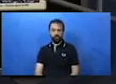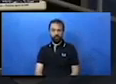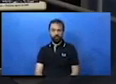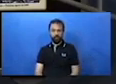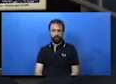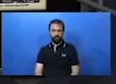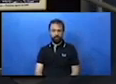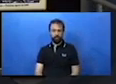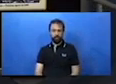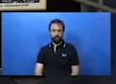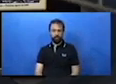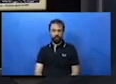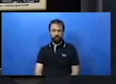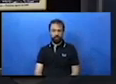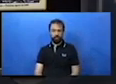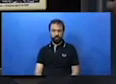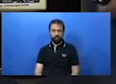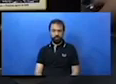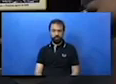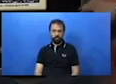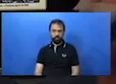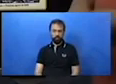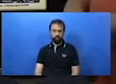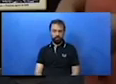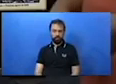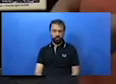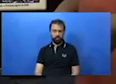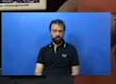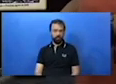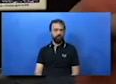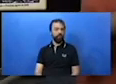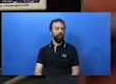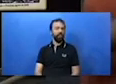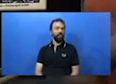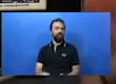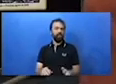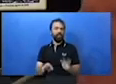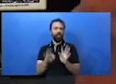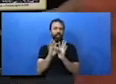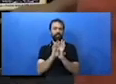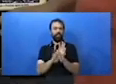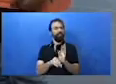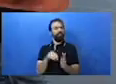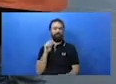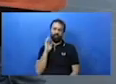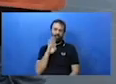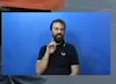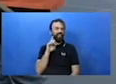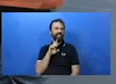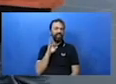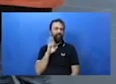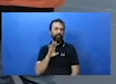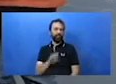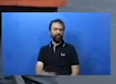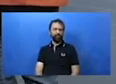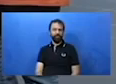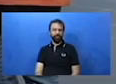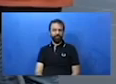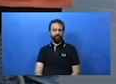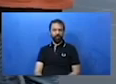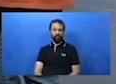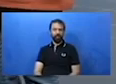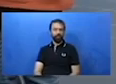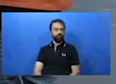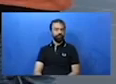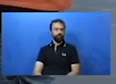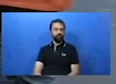Lampião, tá? Então, se vocês conseguirem achar esse texto, esse cordel e quiserem ler e depois passarem pra gente o que vocês